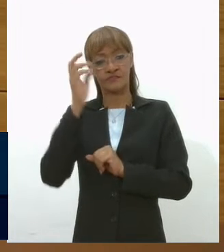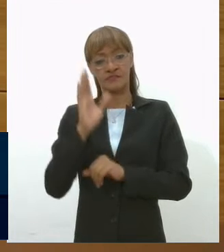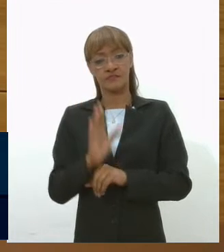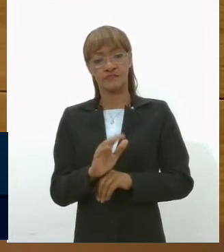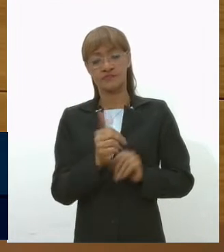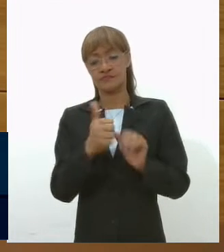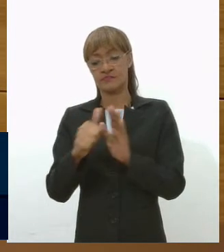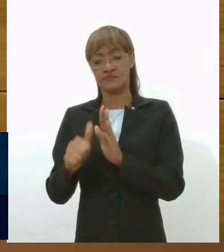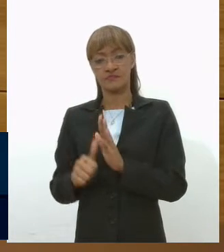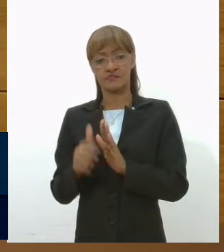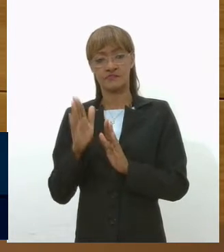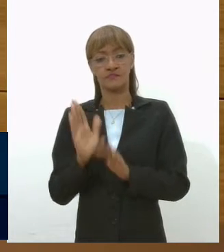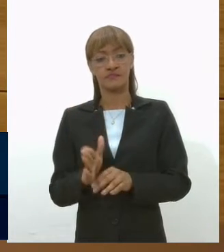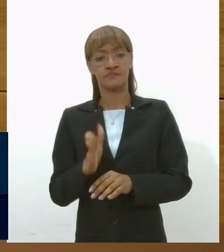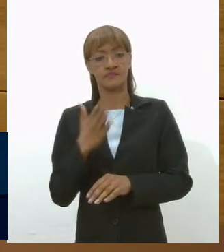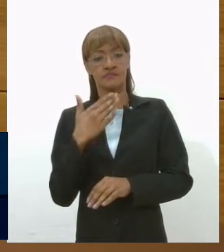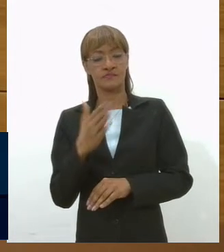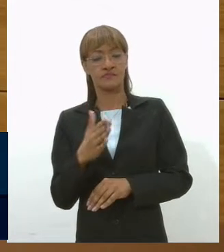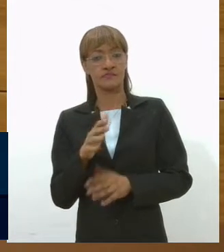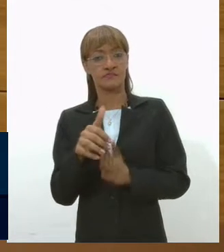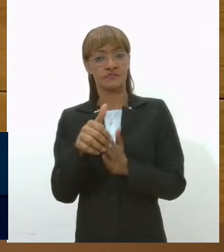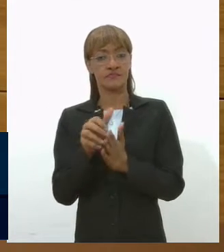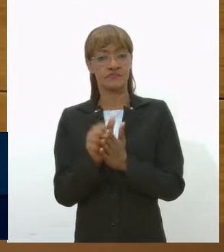das solicitações cadastradas.